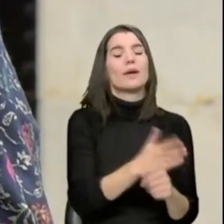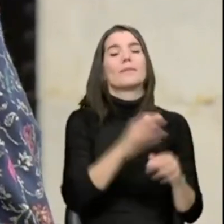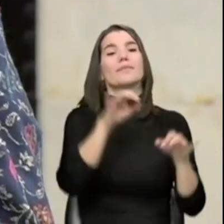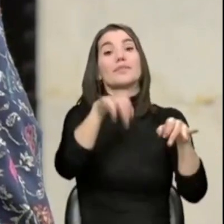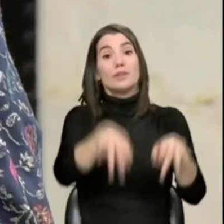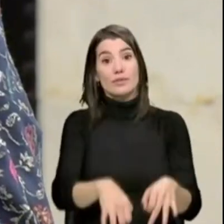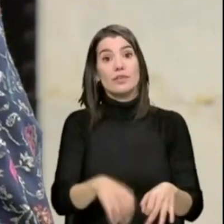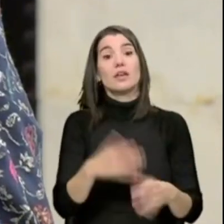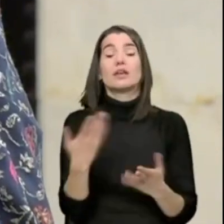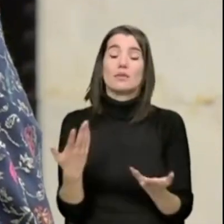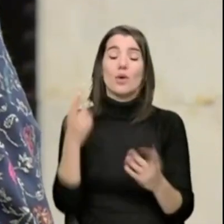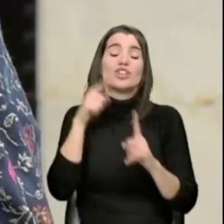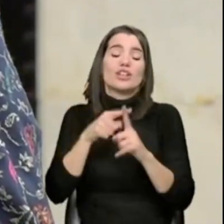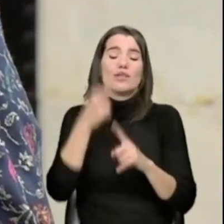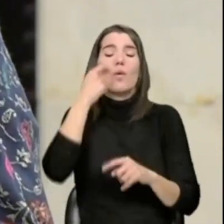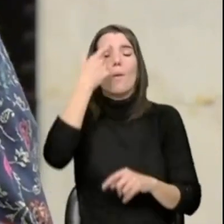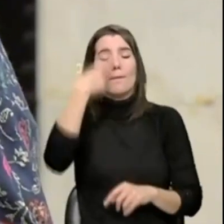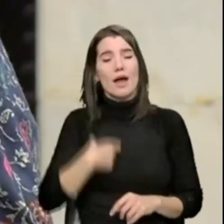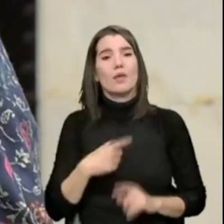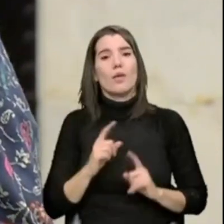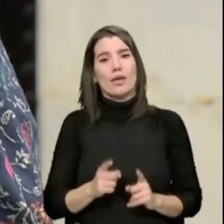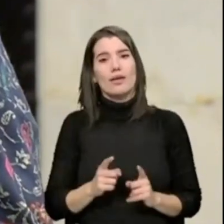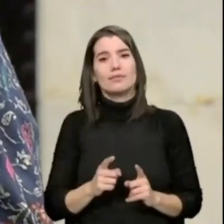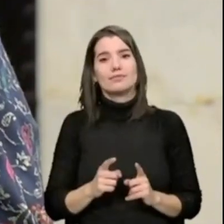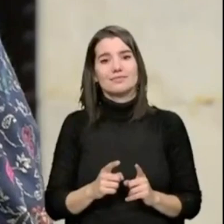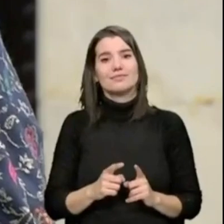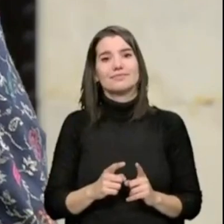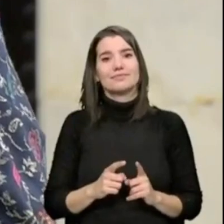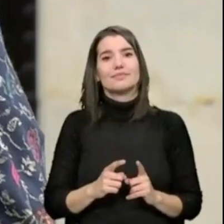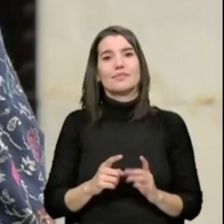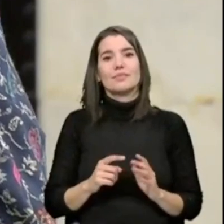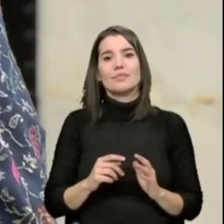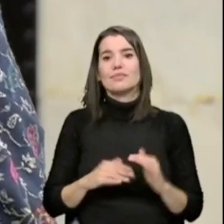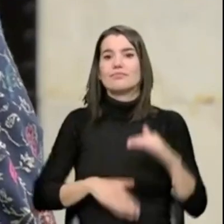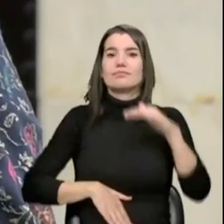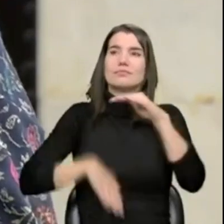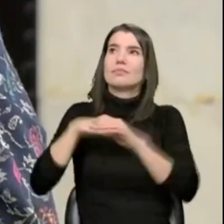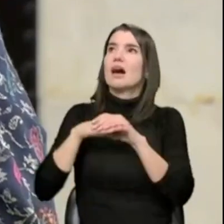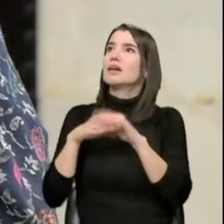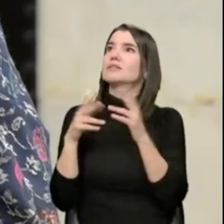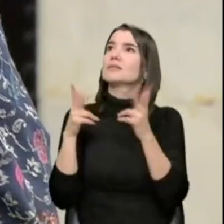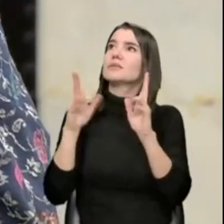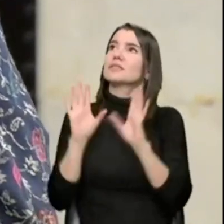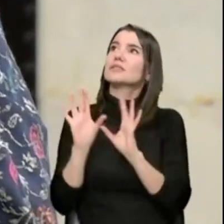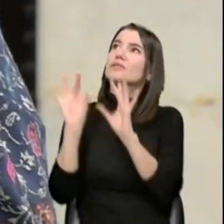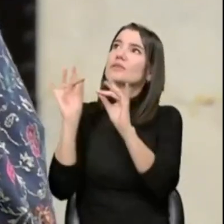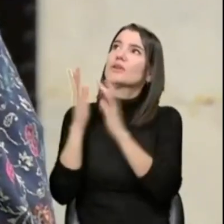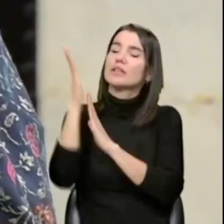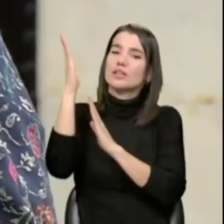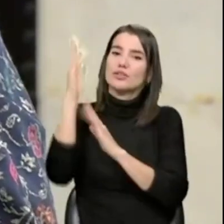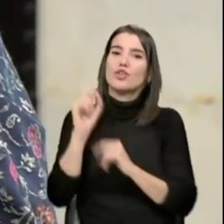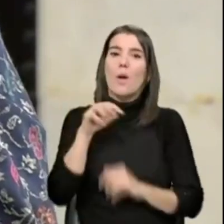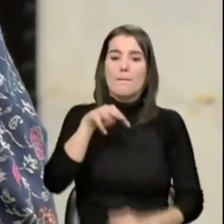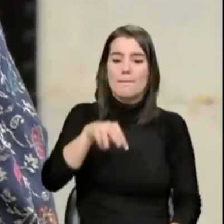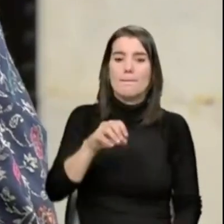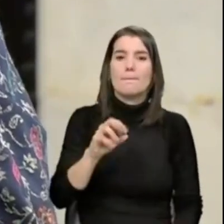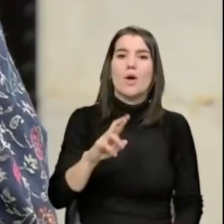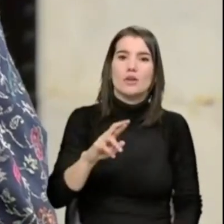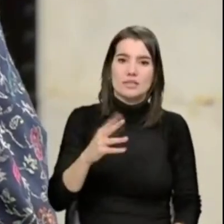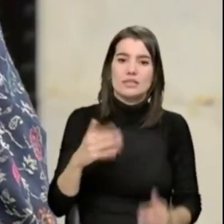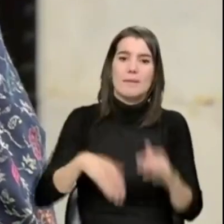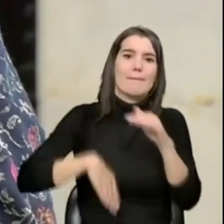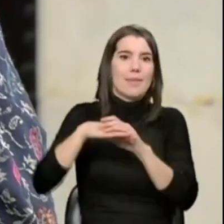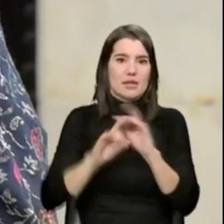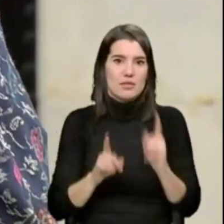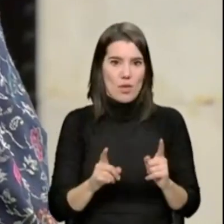humano é chegar a essa libertação que se chama o MOX. Pronto. O que é